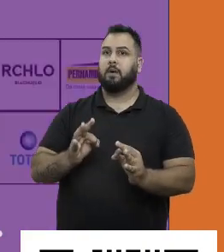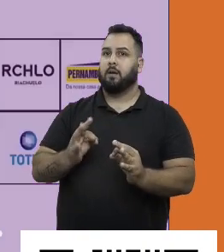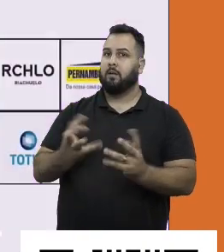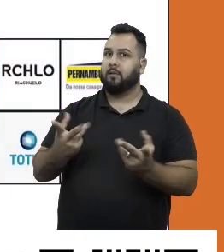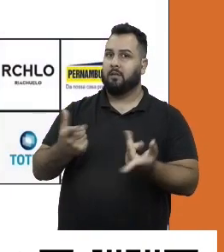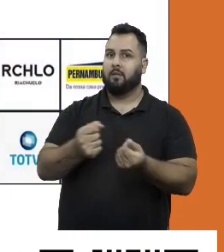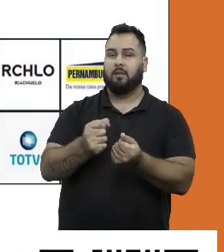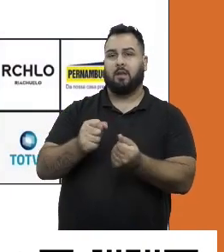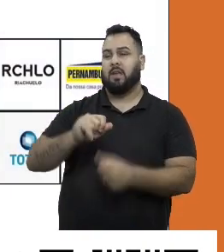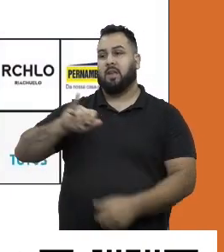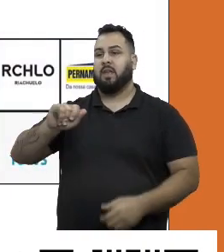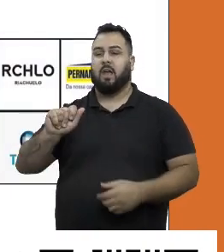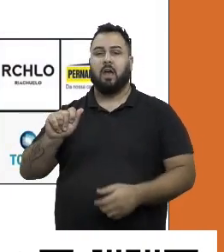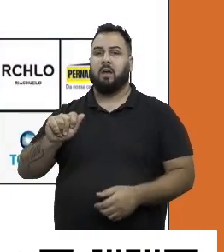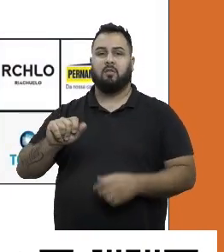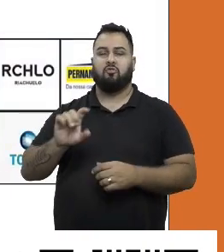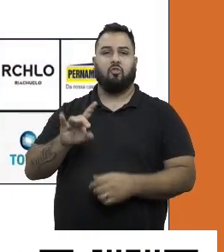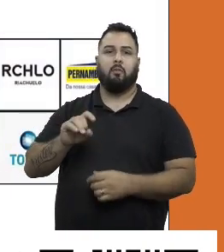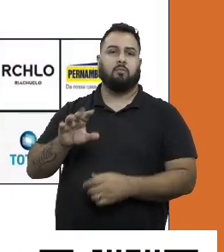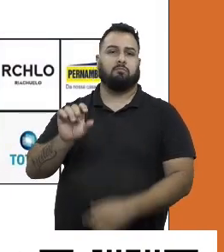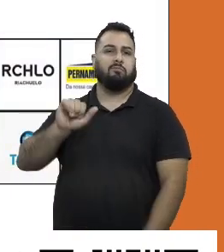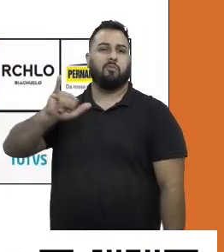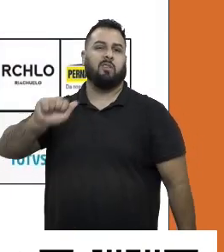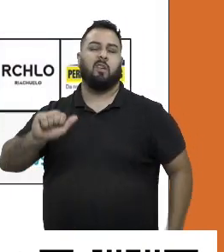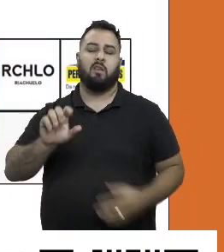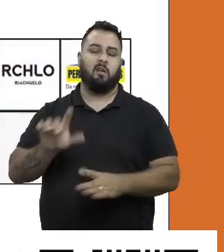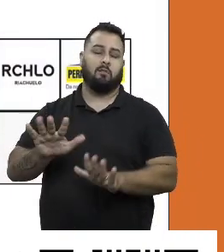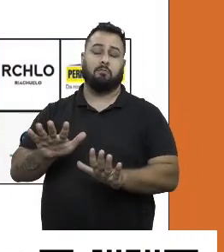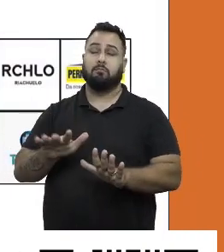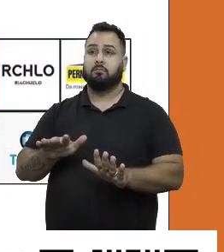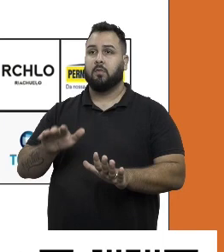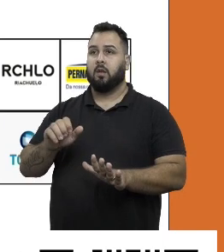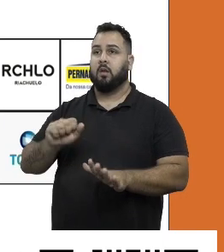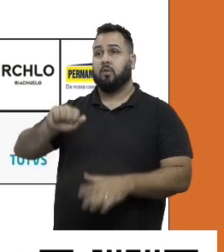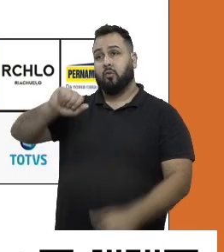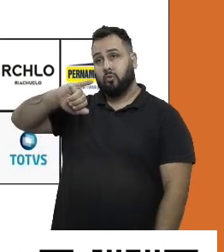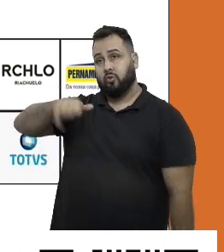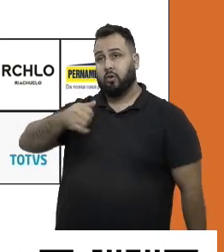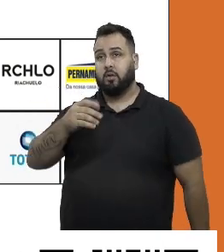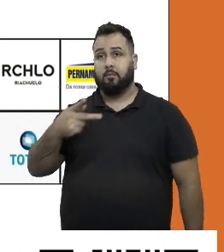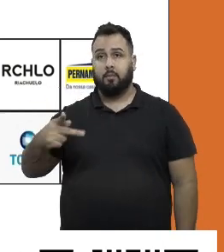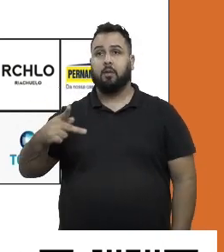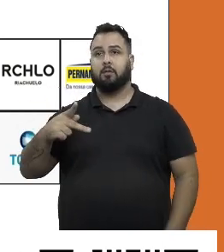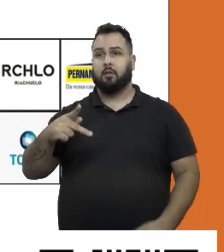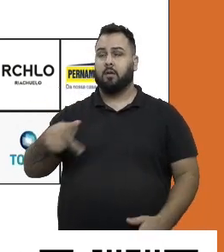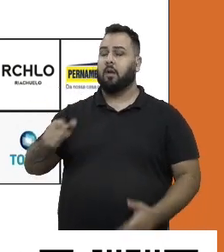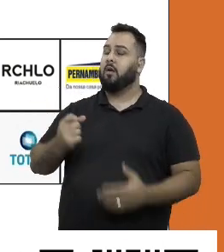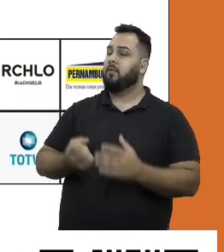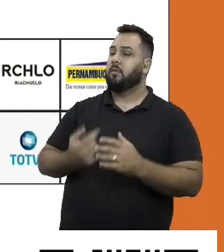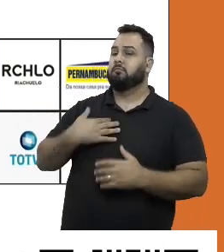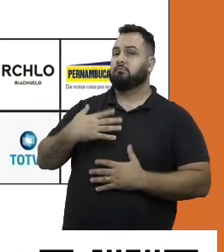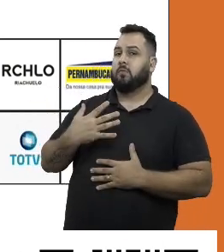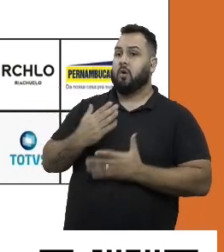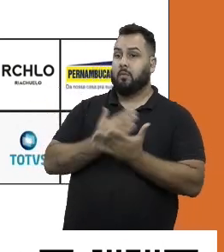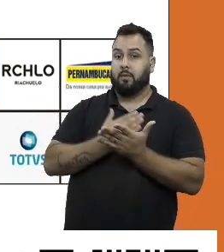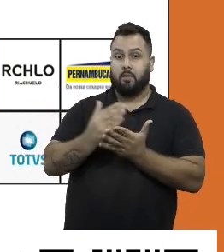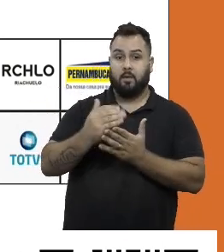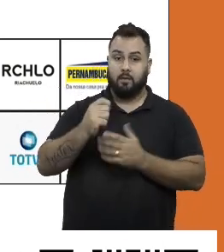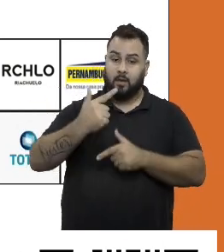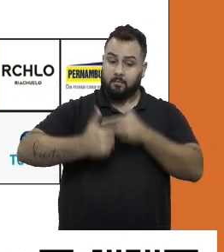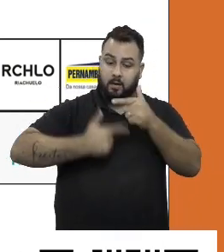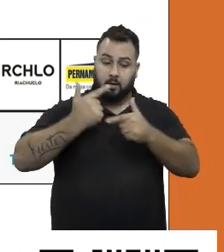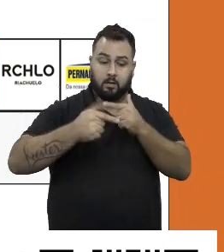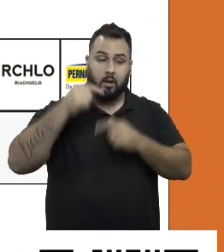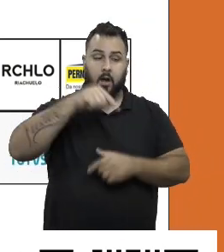apoiar então vou falar um pouquinho aqui né do JP aqui quem eu sou então eu nasci no varejo literalmente eu